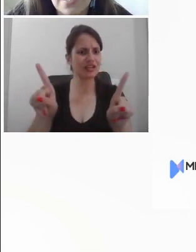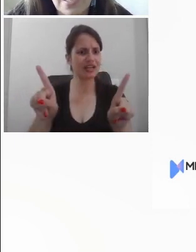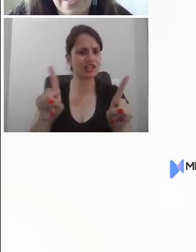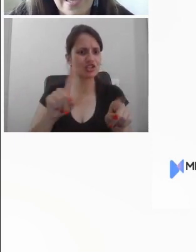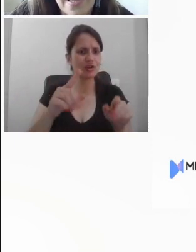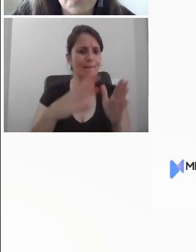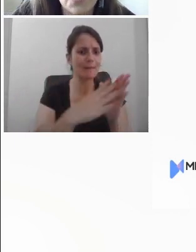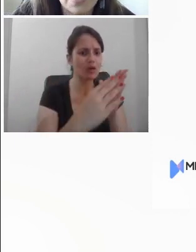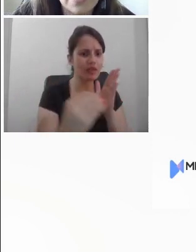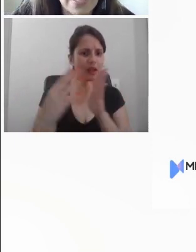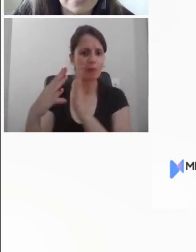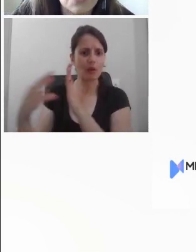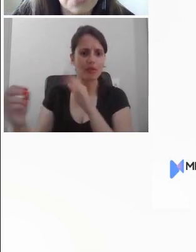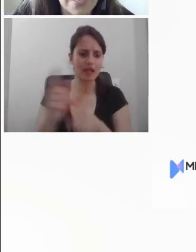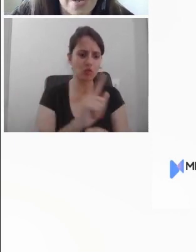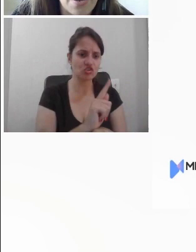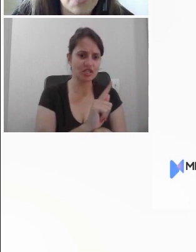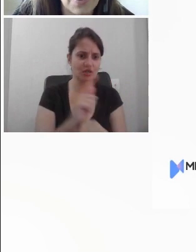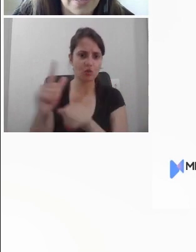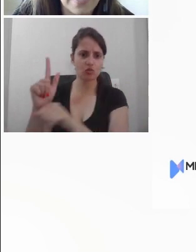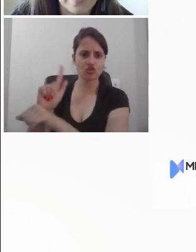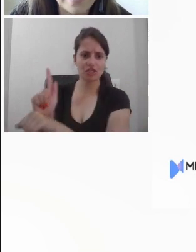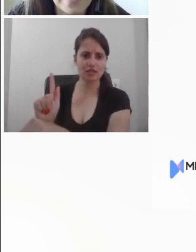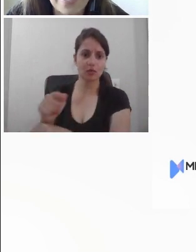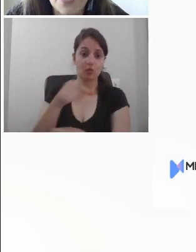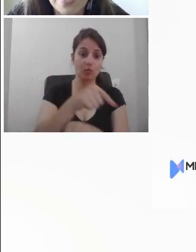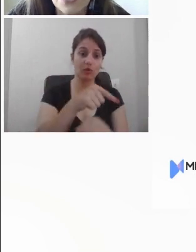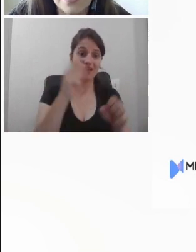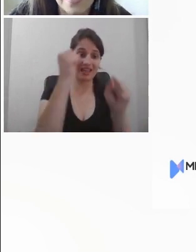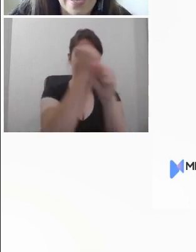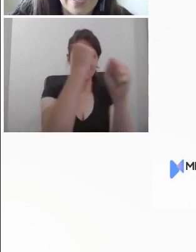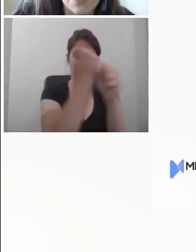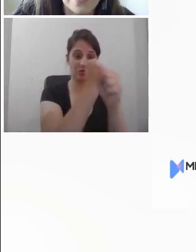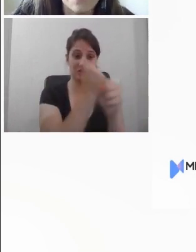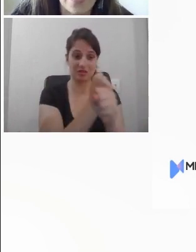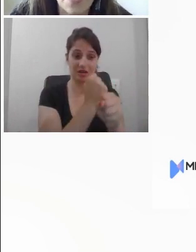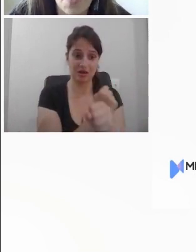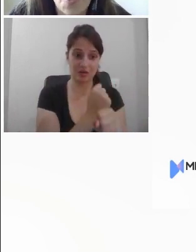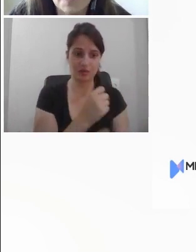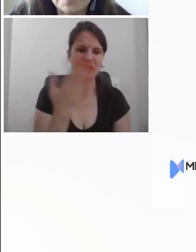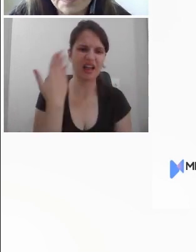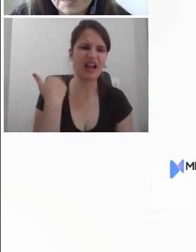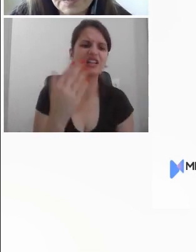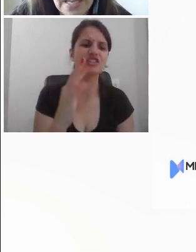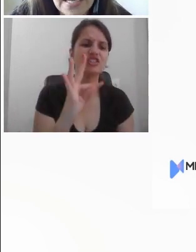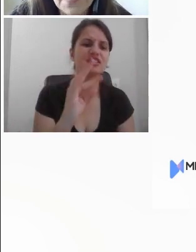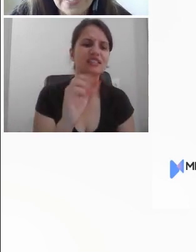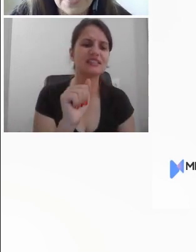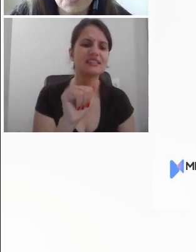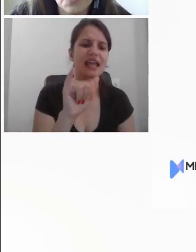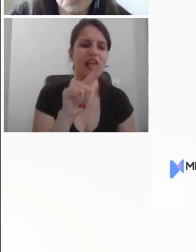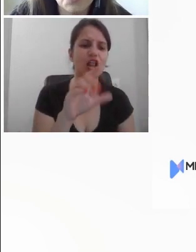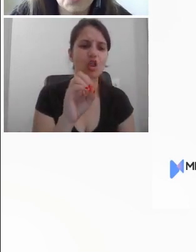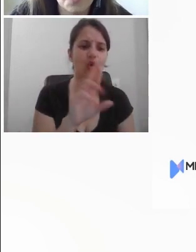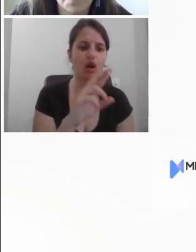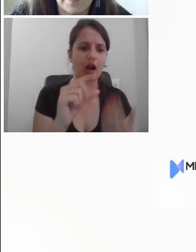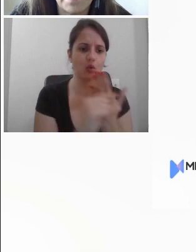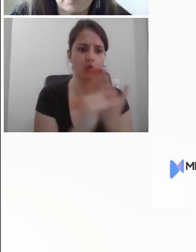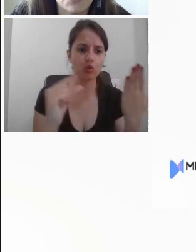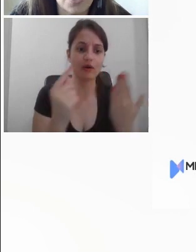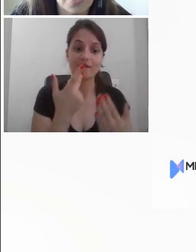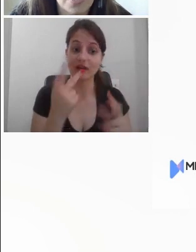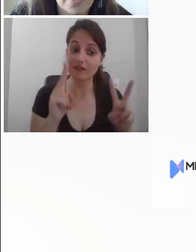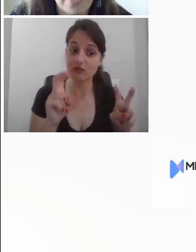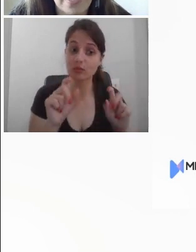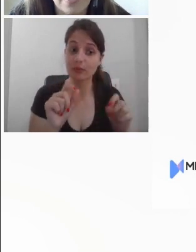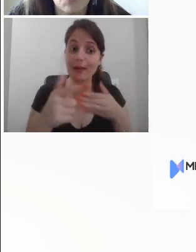Eh e o modelo da era Industrial lá da das teorias de Taylor e fiol eles falavam muito sobre o papel